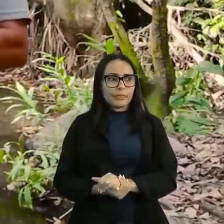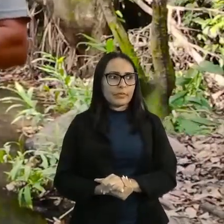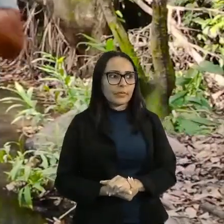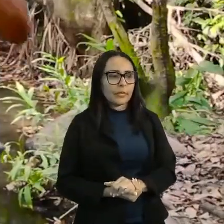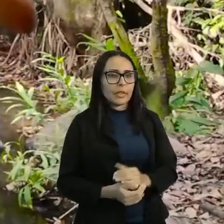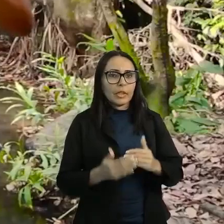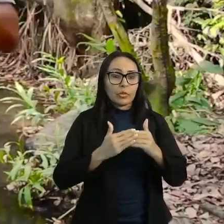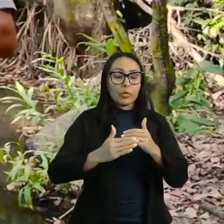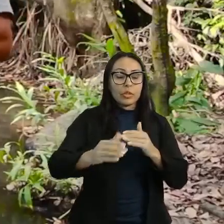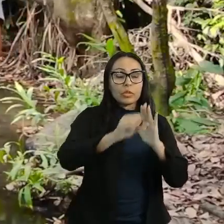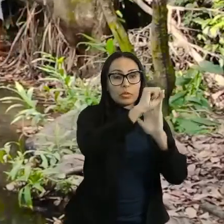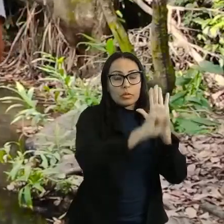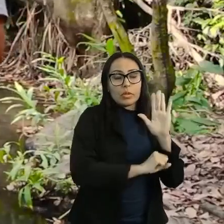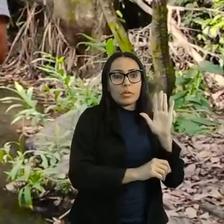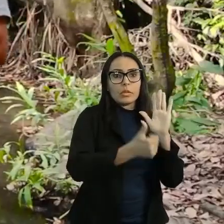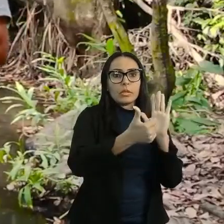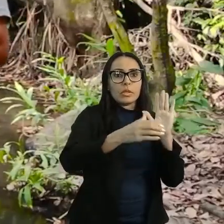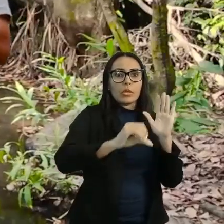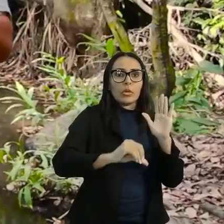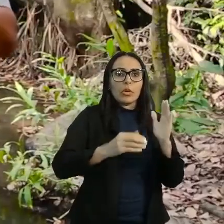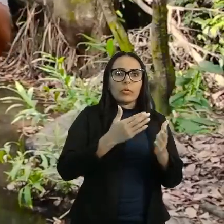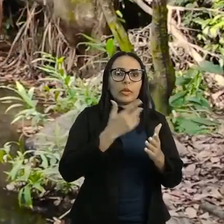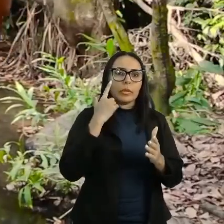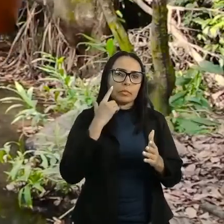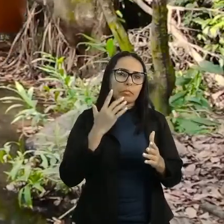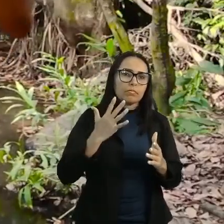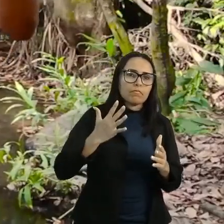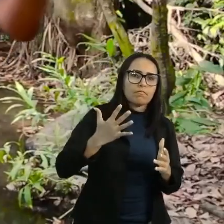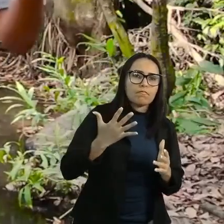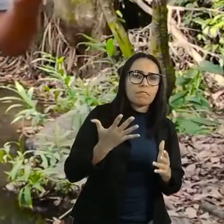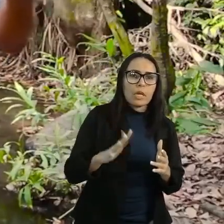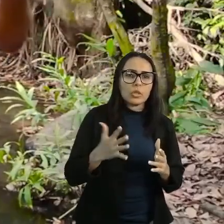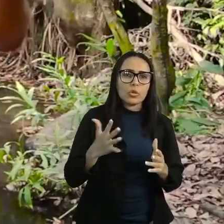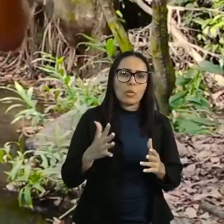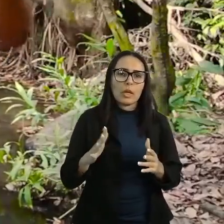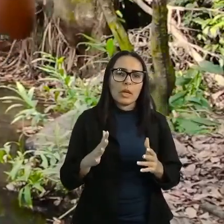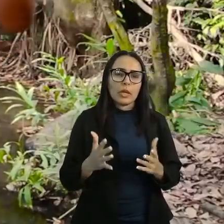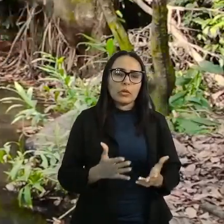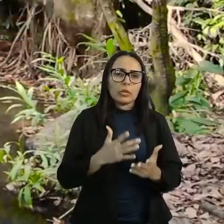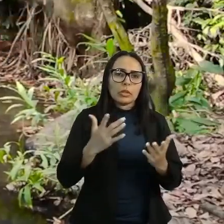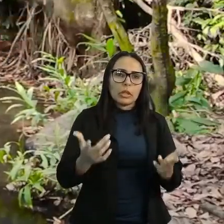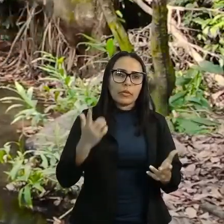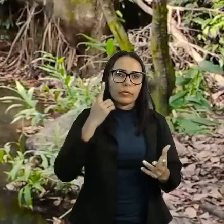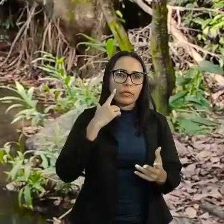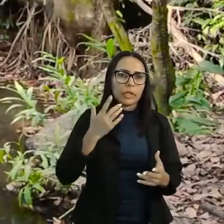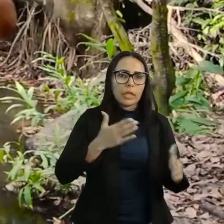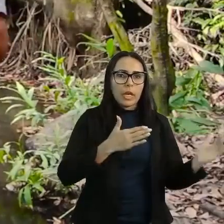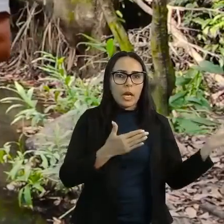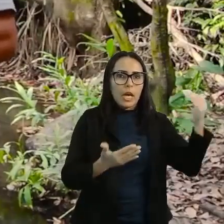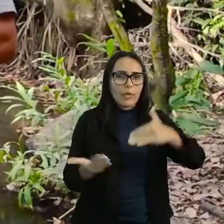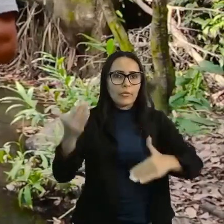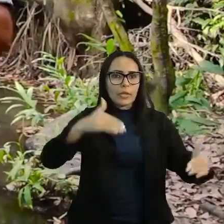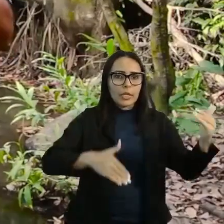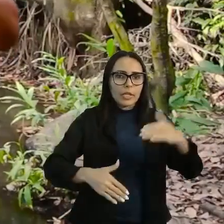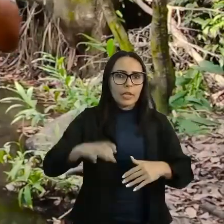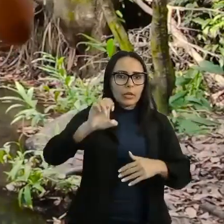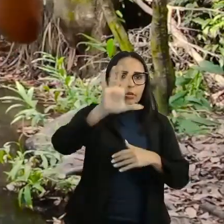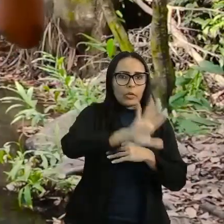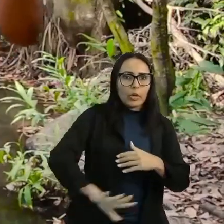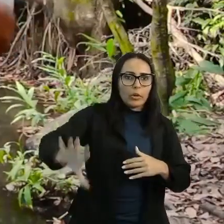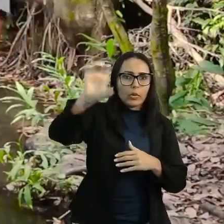de Ecovilla que a gente conheceu hoje, está conhecendo, está sendo maravilhoso. Quais são as dificuldades e quais são os desejos para o futuro